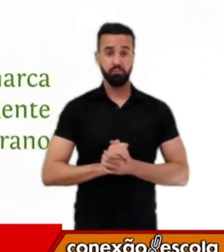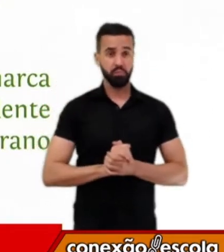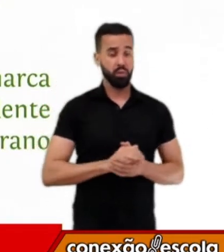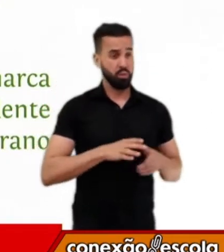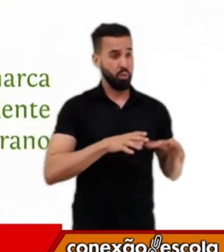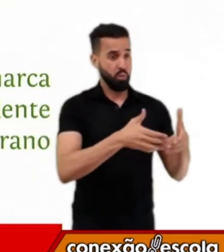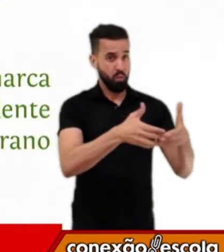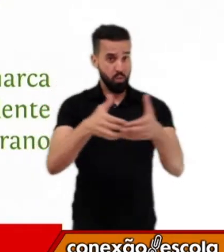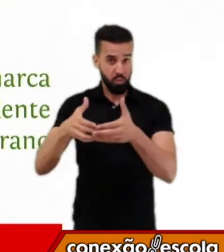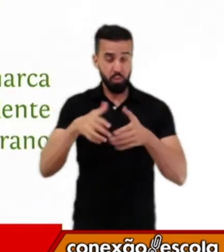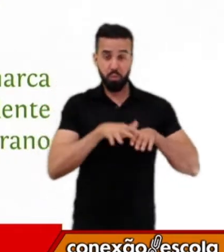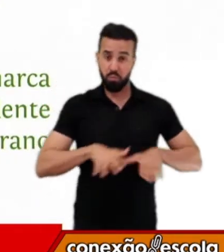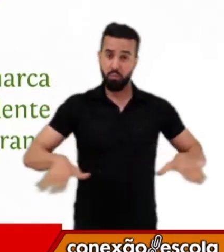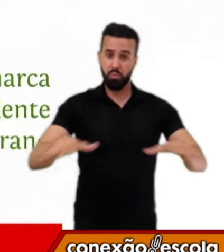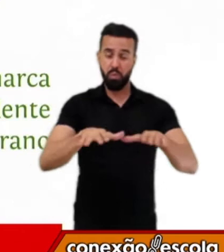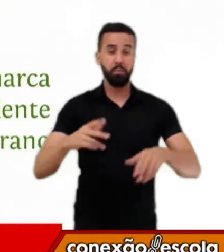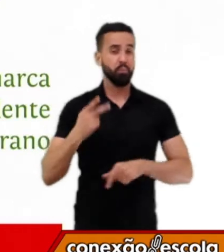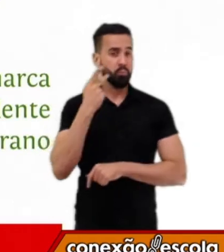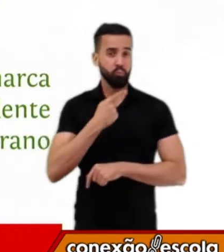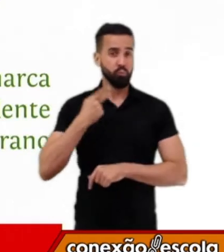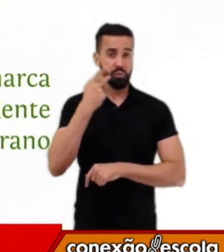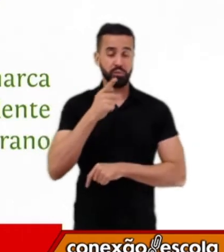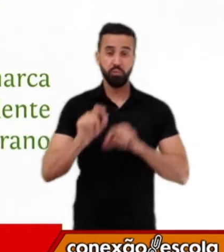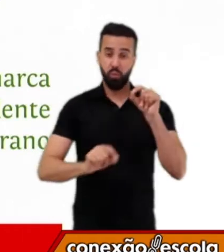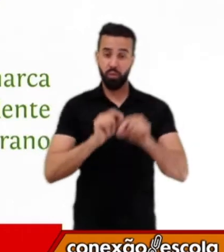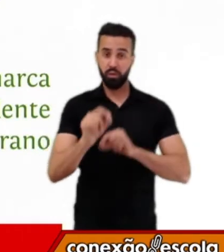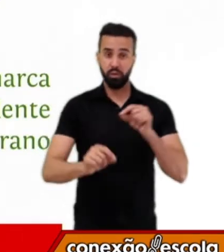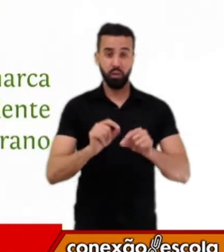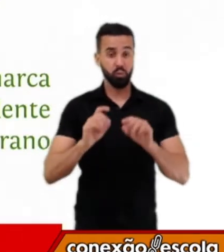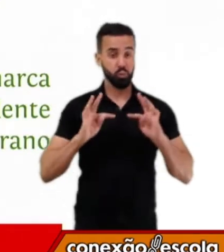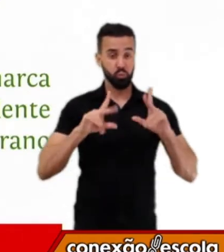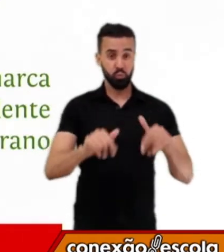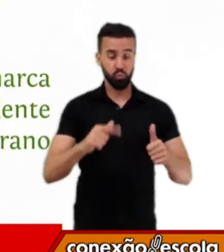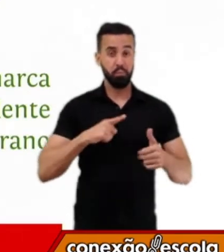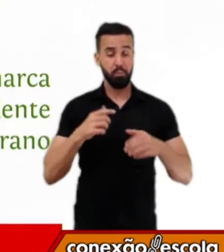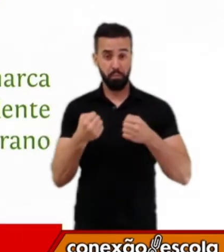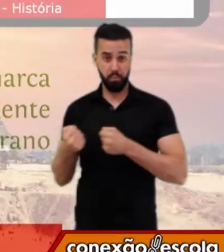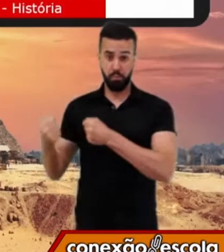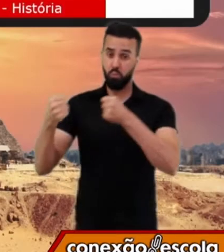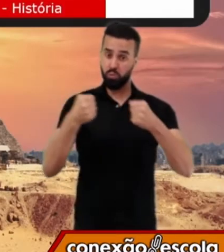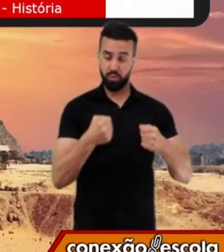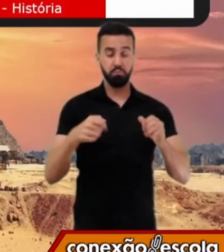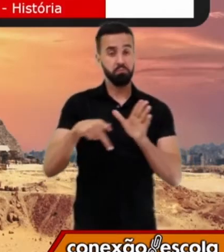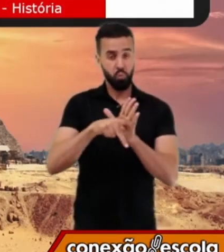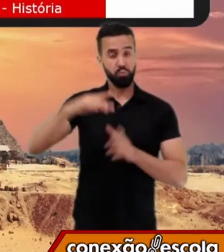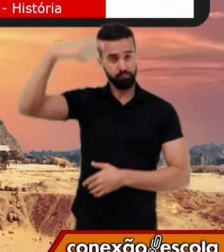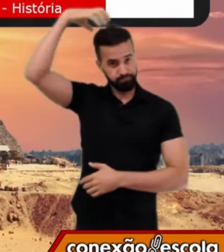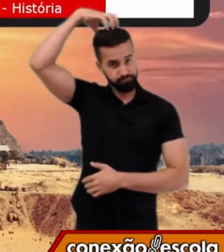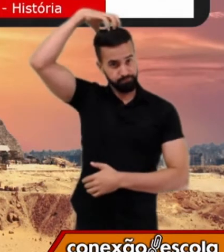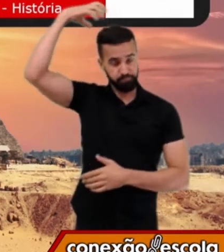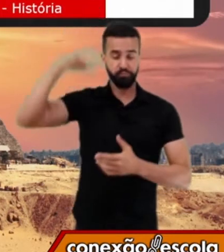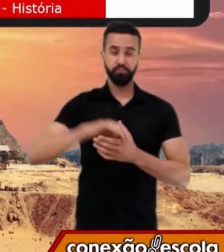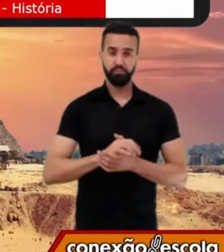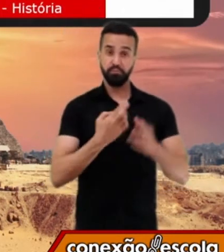órgão, é uma organização política na qual o soberano concentra todos os poderes do Estado em suas mãos. E a